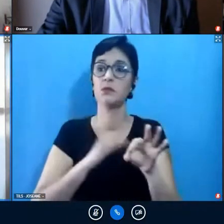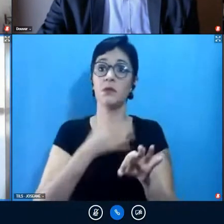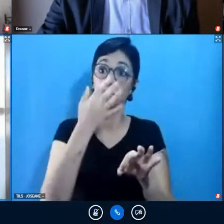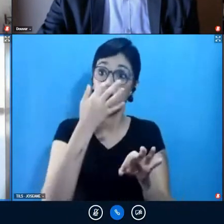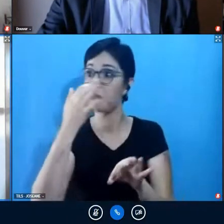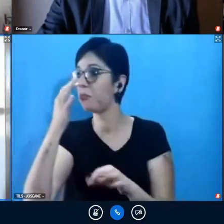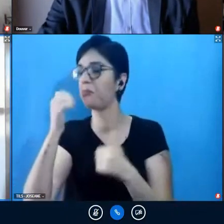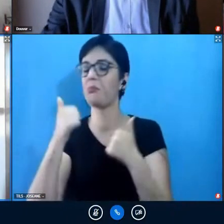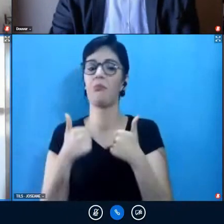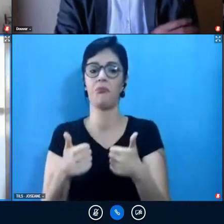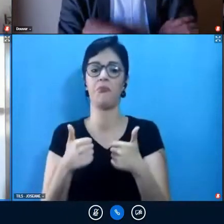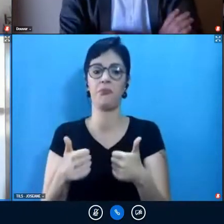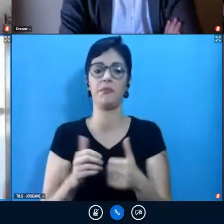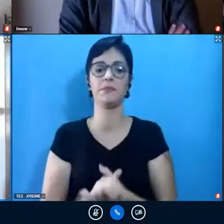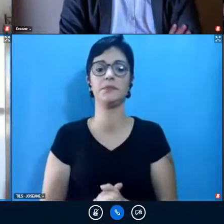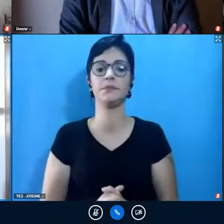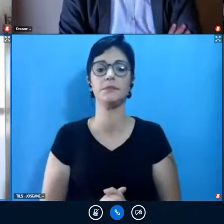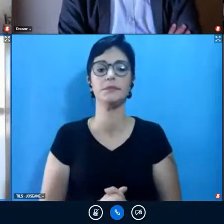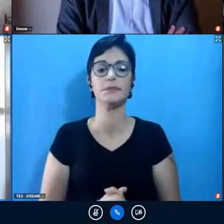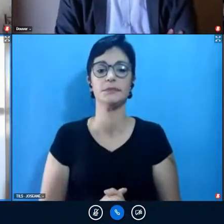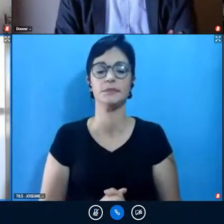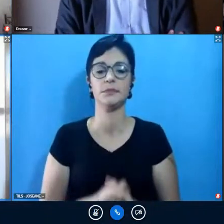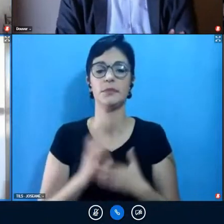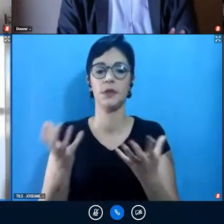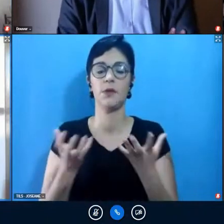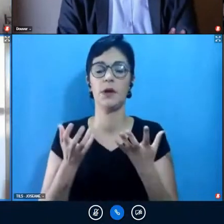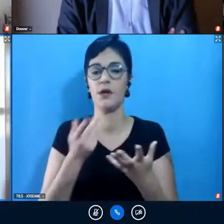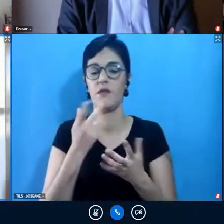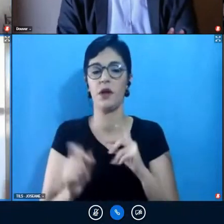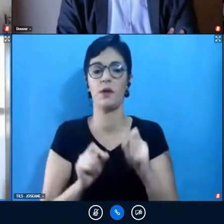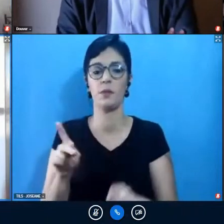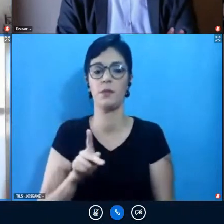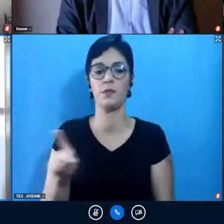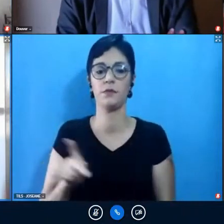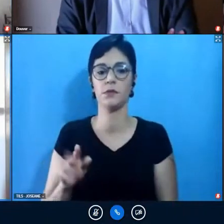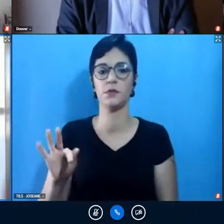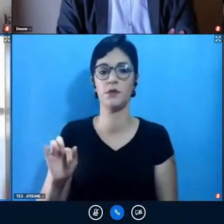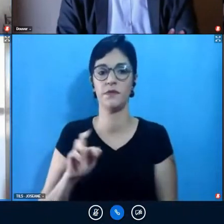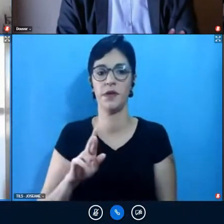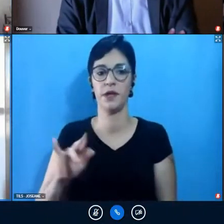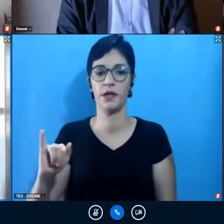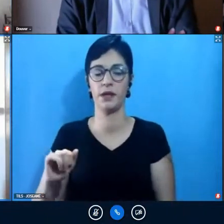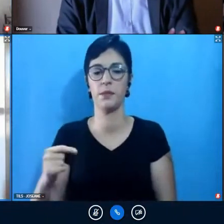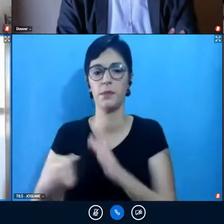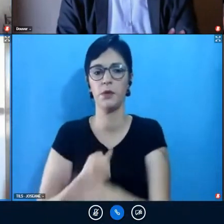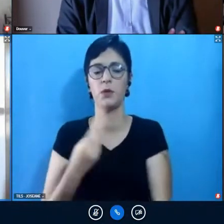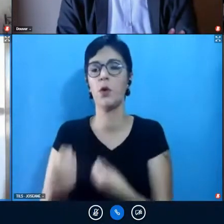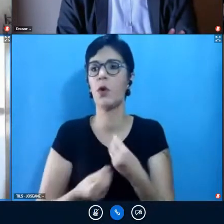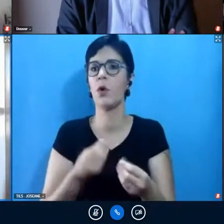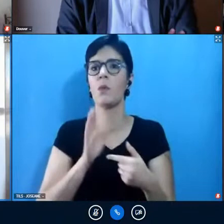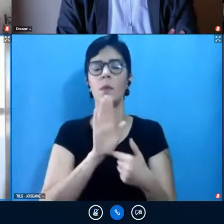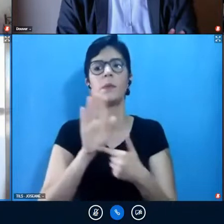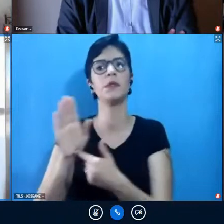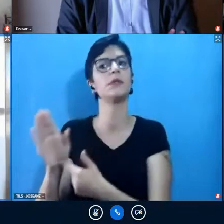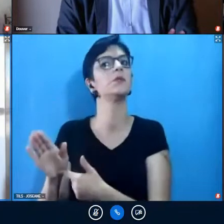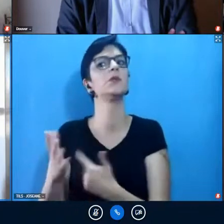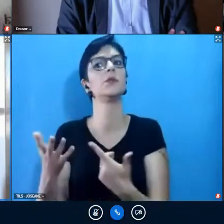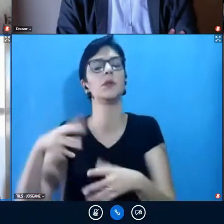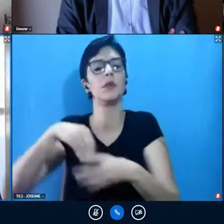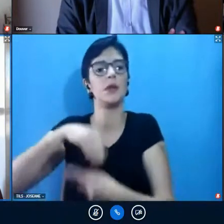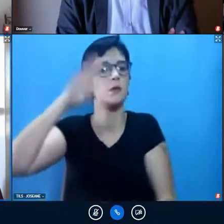E eu quero falar sobre a pergunta do professor Ferri, né? Como os projetos foram apresentados no meio